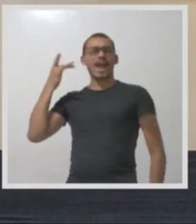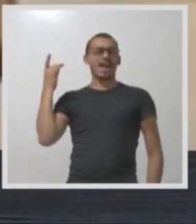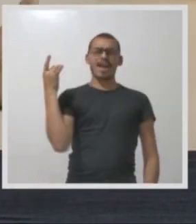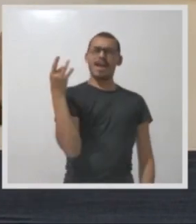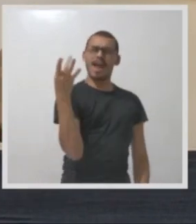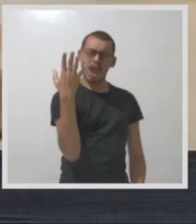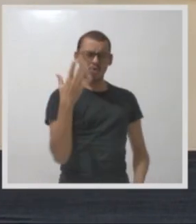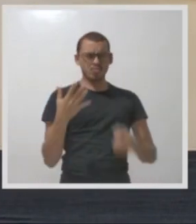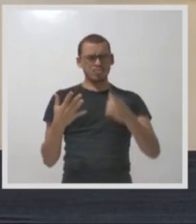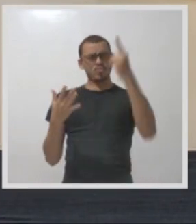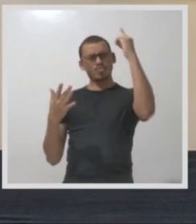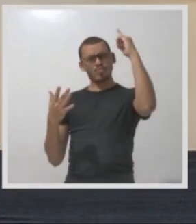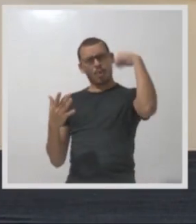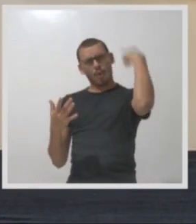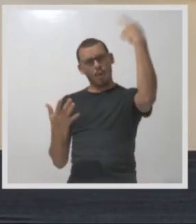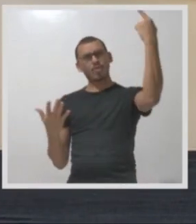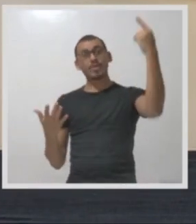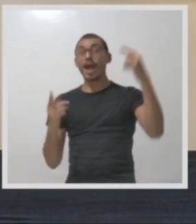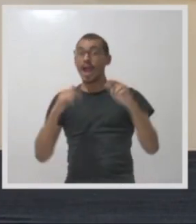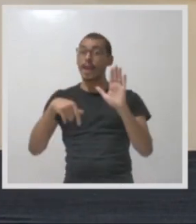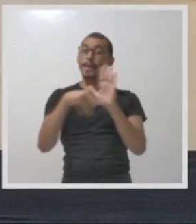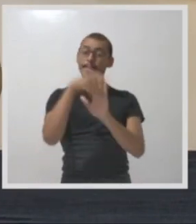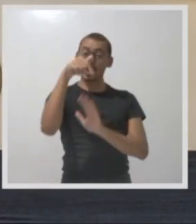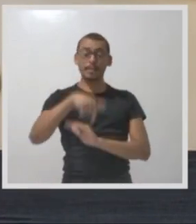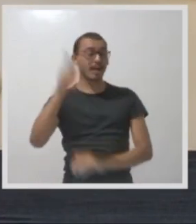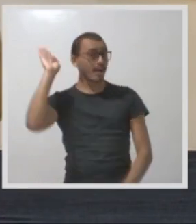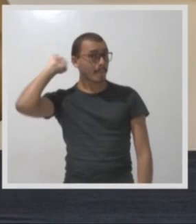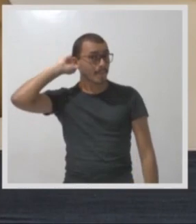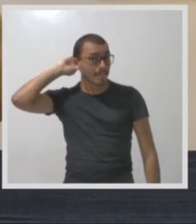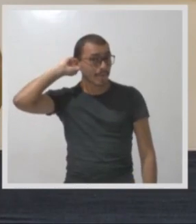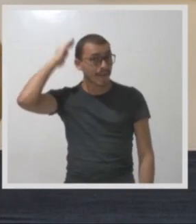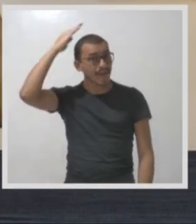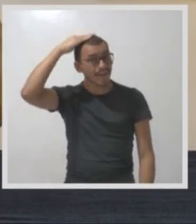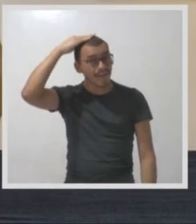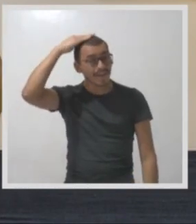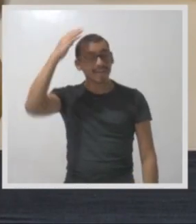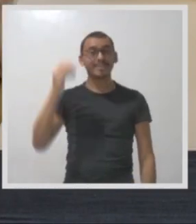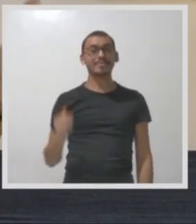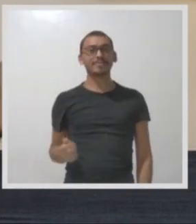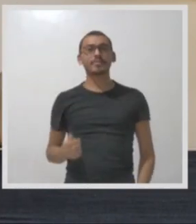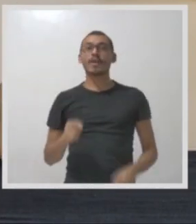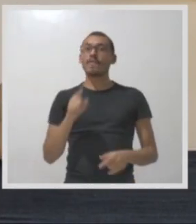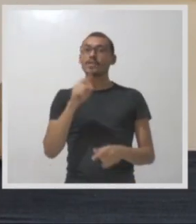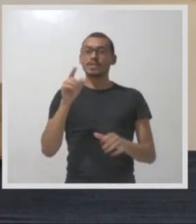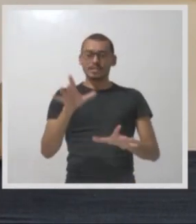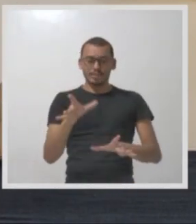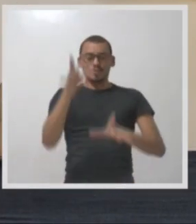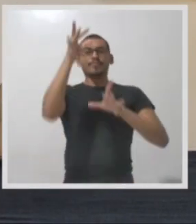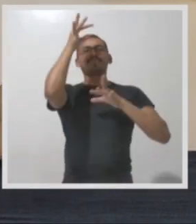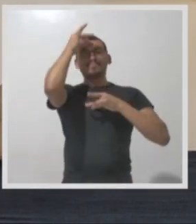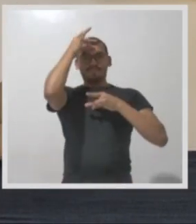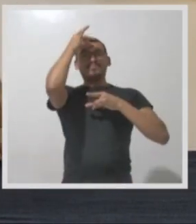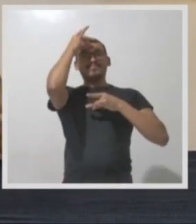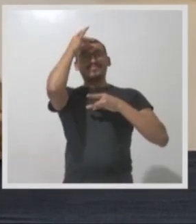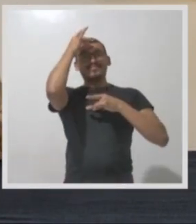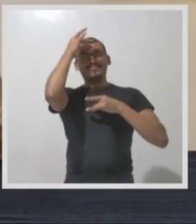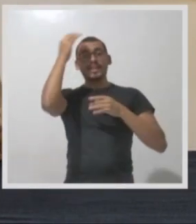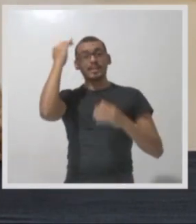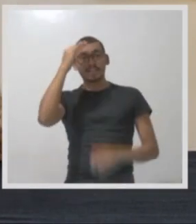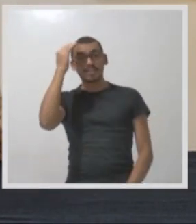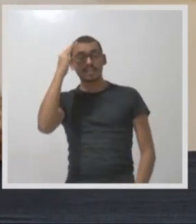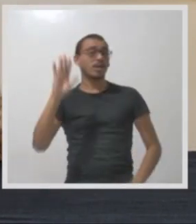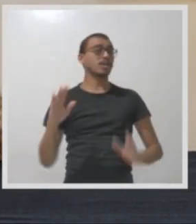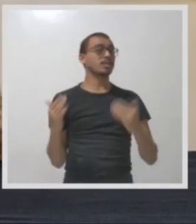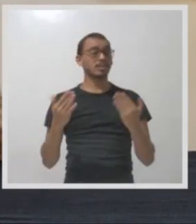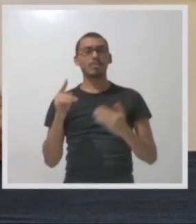até doida. Isso aí é a linguagem regional. E aí você vai passar a se apropriar disso. Tudo bem? E você vai ver que é